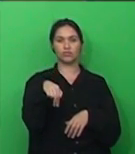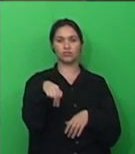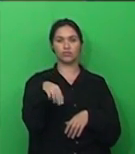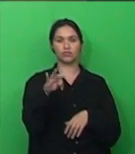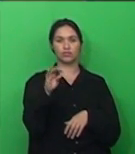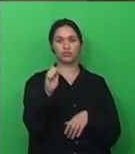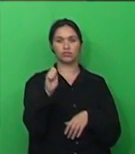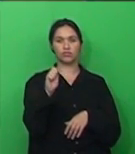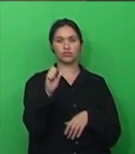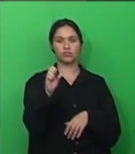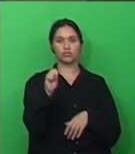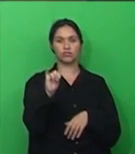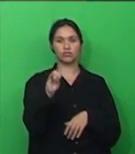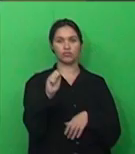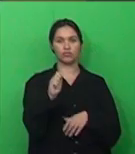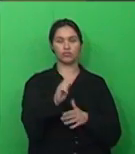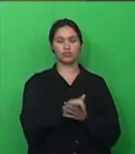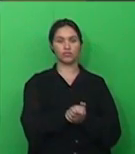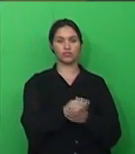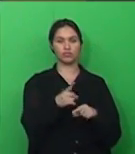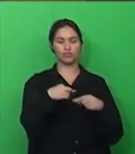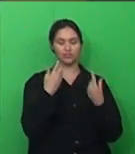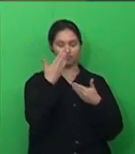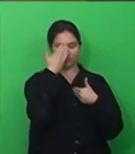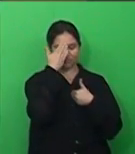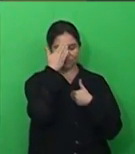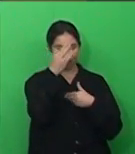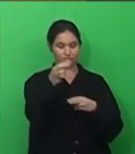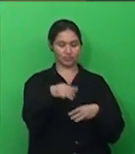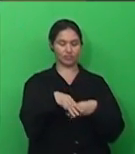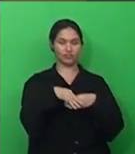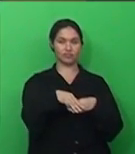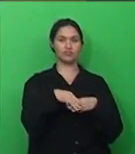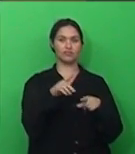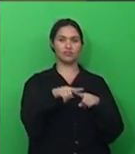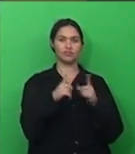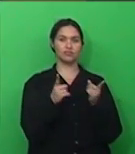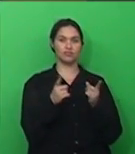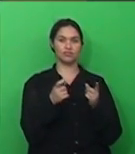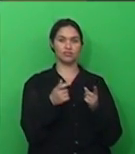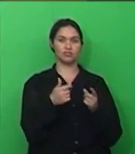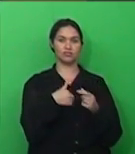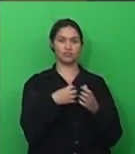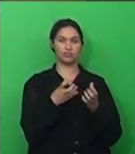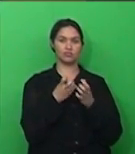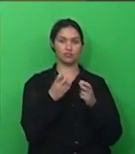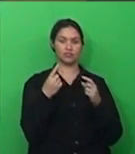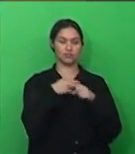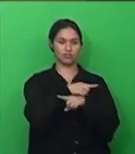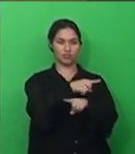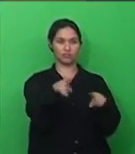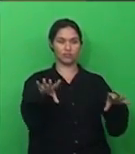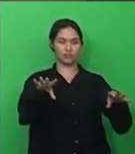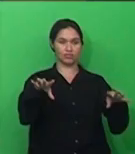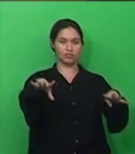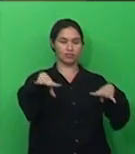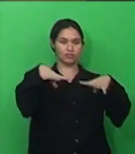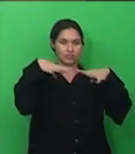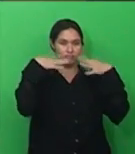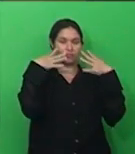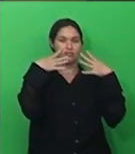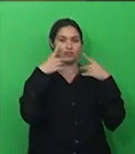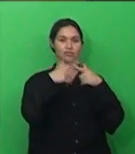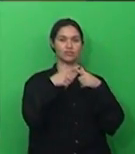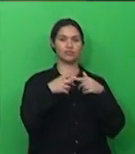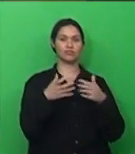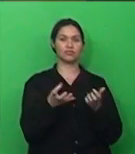muito importante, e a gente é muito agradecido por essa moção. Mas a gente queria uma atenção maior, porque a gente pretende fazer o